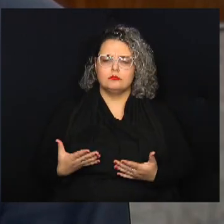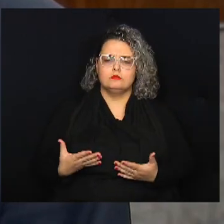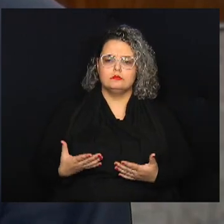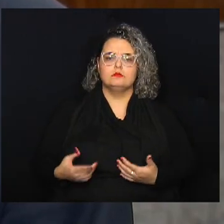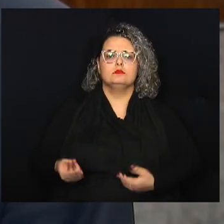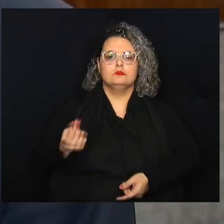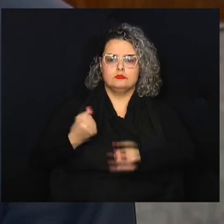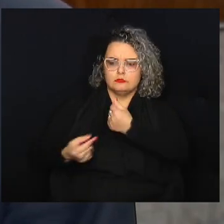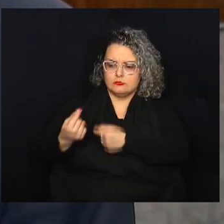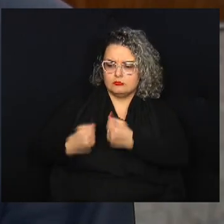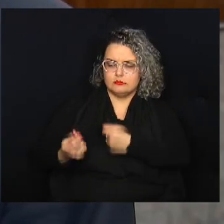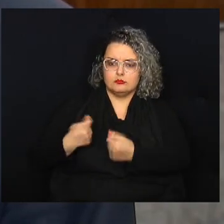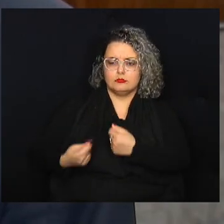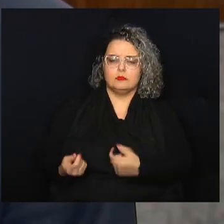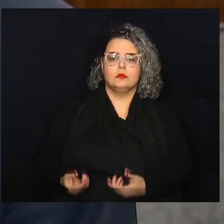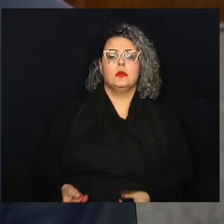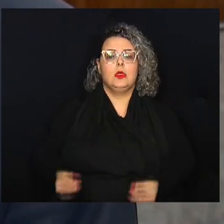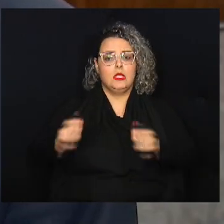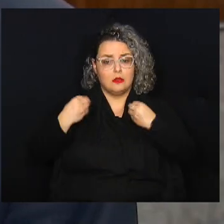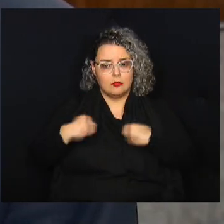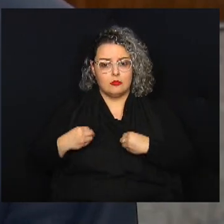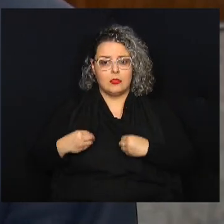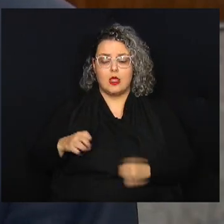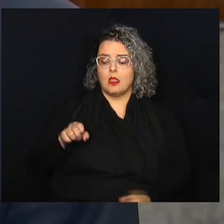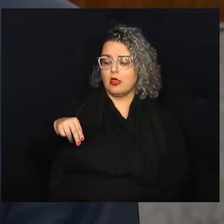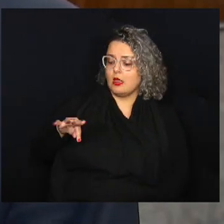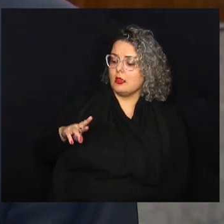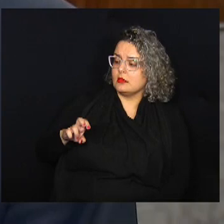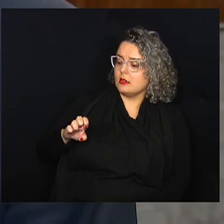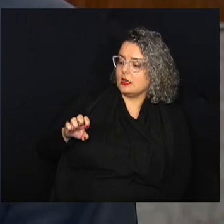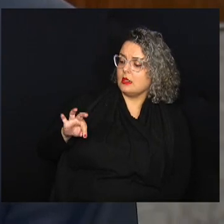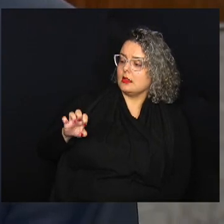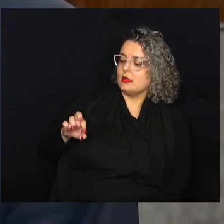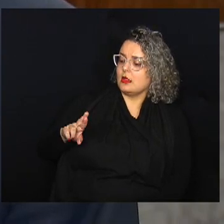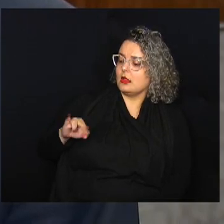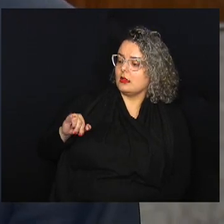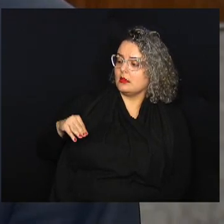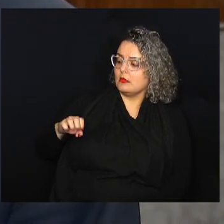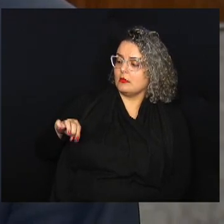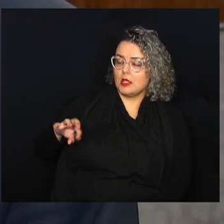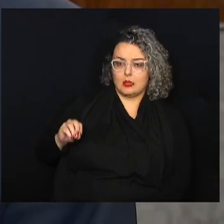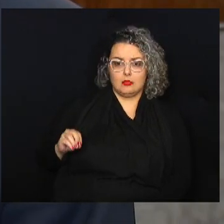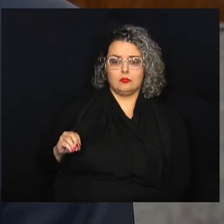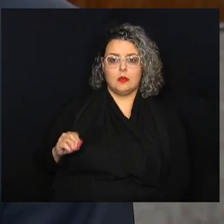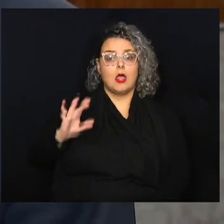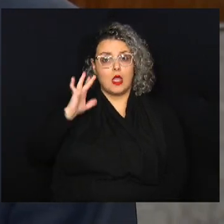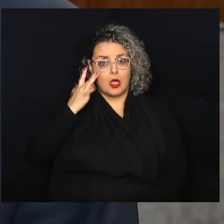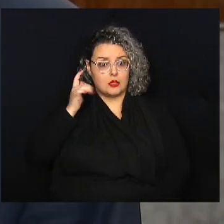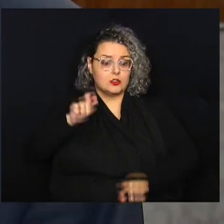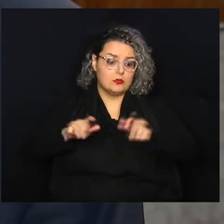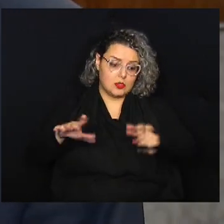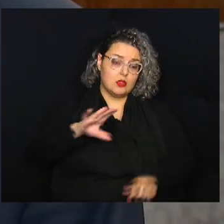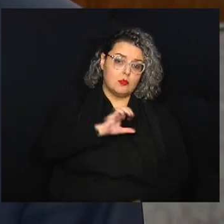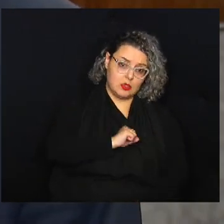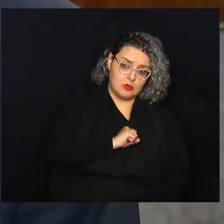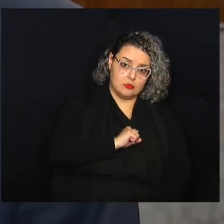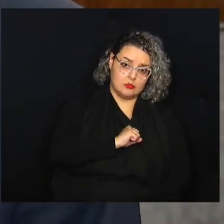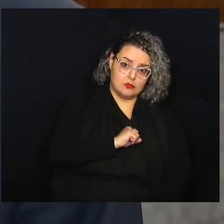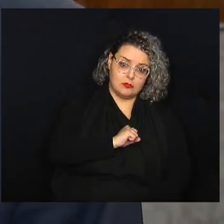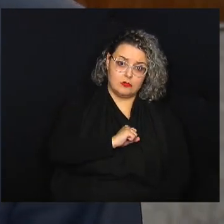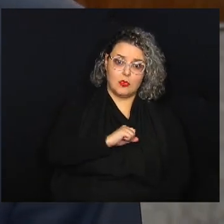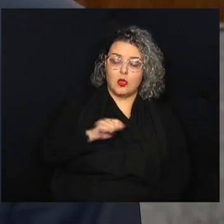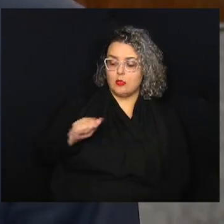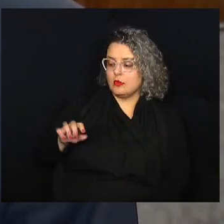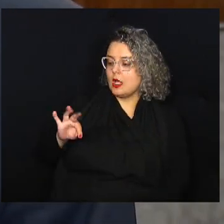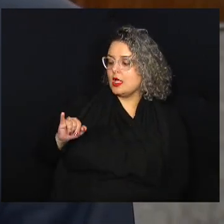para a cidade, trará entretenimento para a cidade. Eu acho que as pessoas vão gostar. E quanto aos